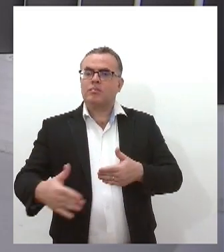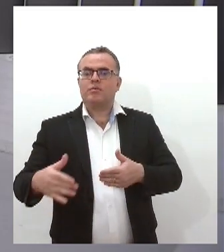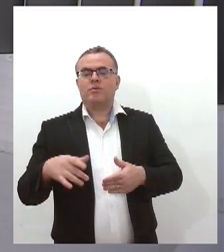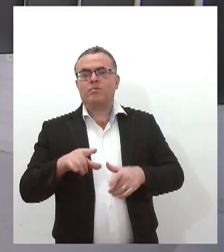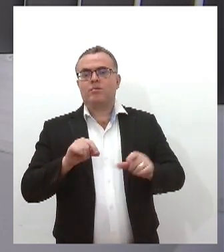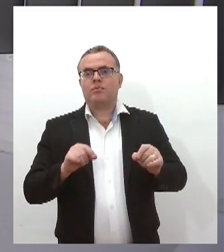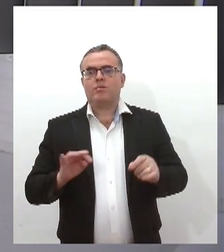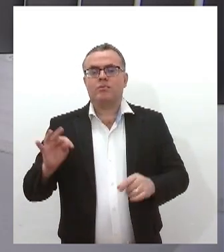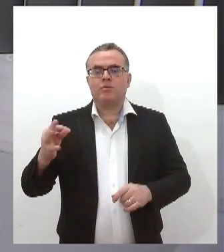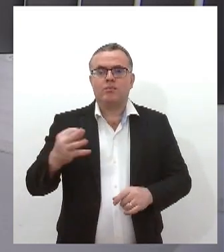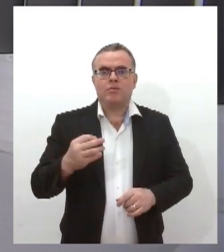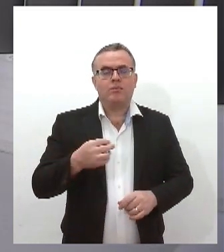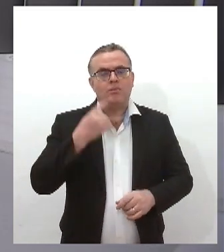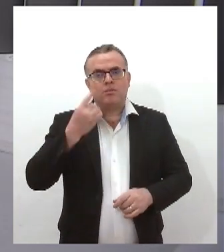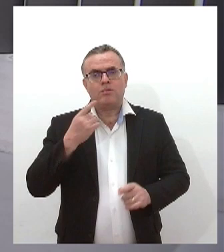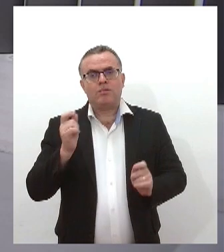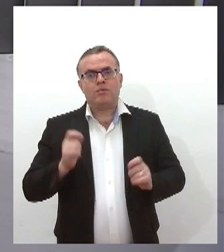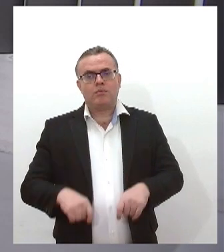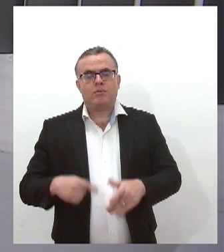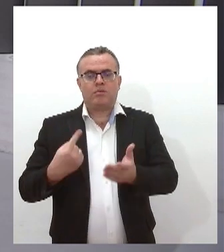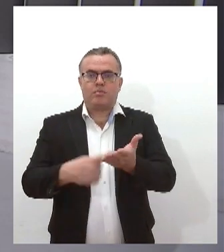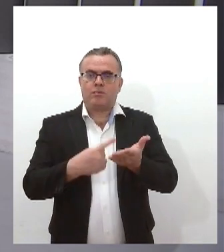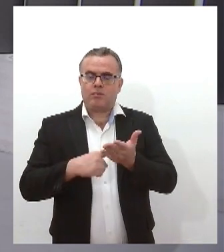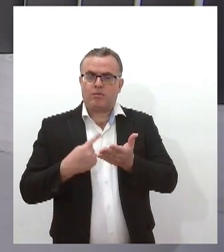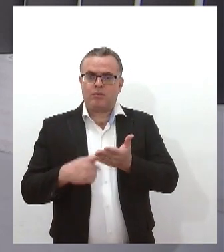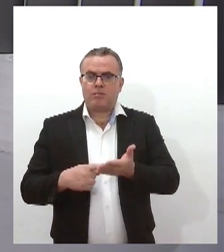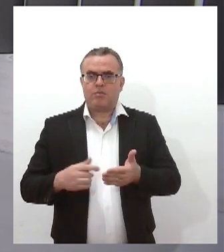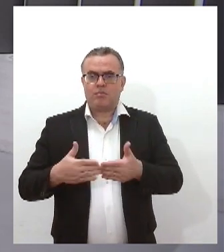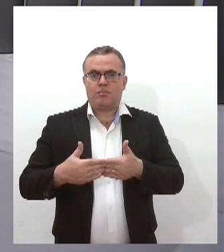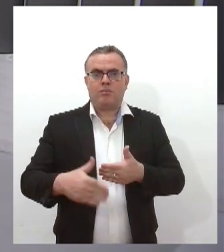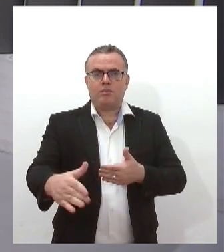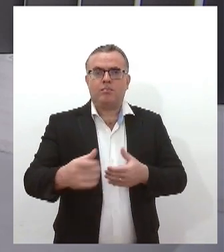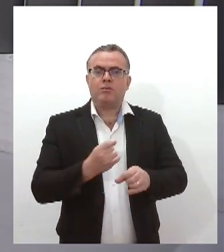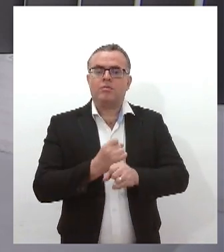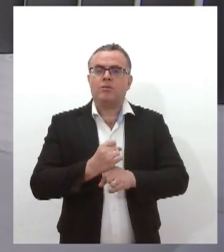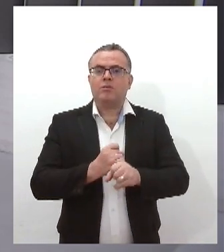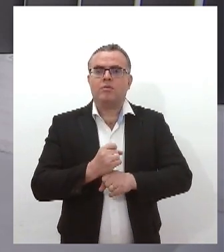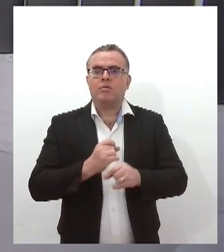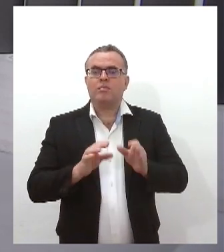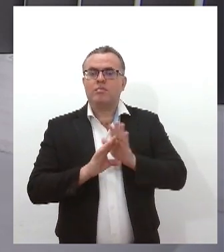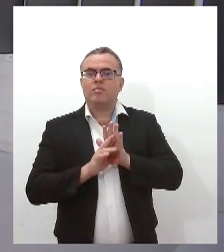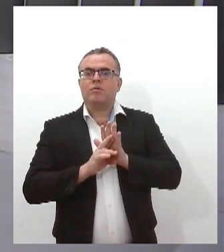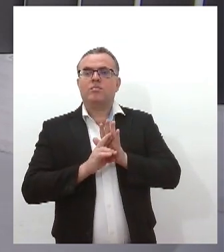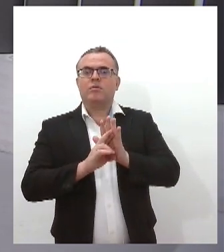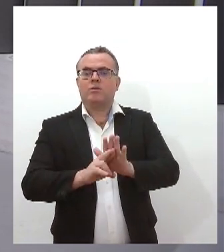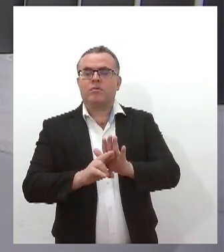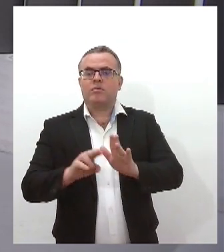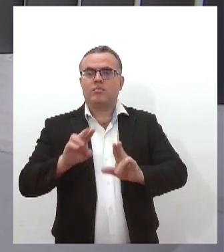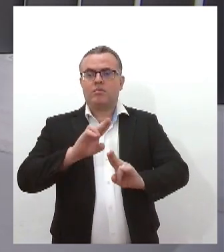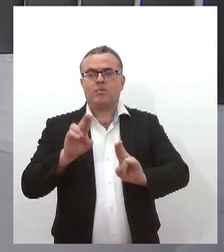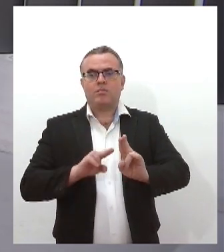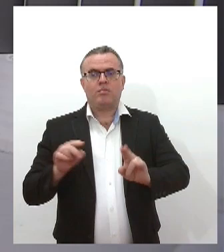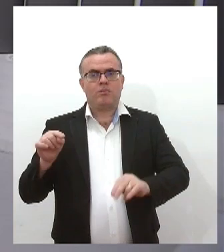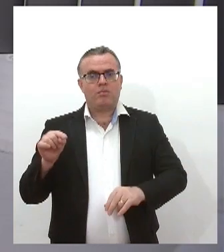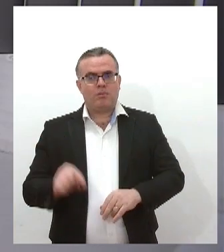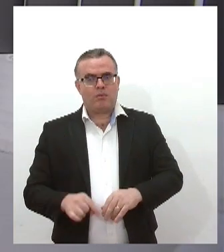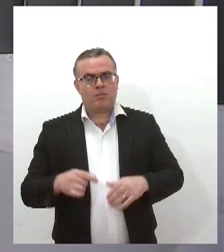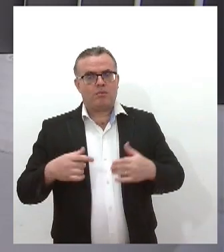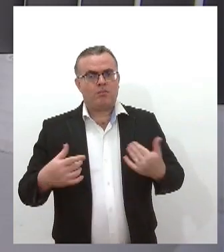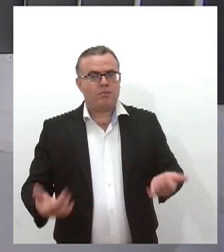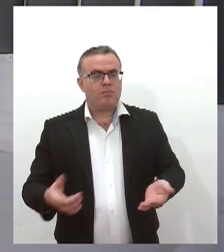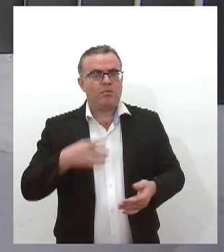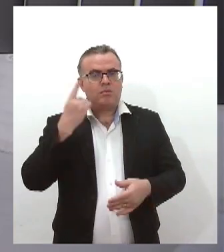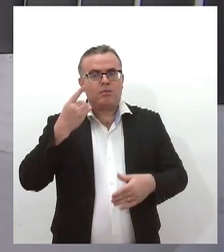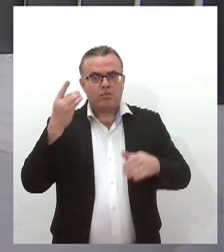comissões temáticas da entidade nos próximos anos. Representando o Legislativo sergipano, o deputado Samuel Carvalho, que está aqui com a gente,